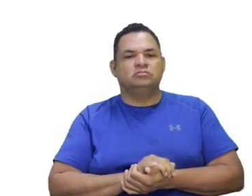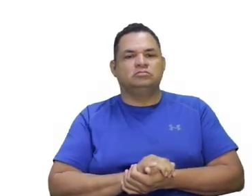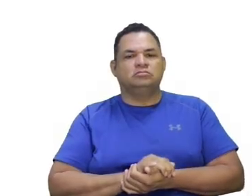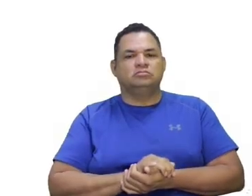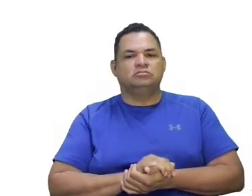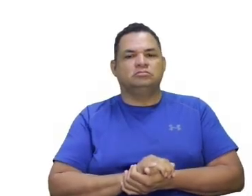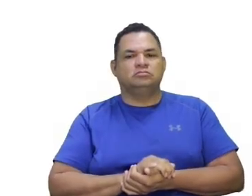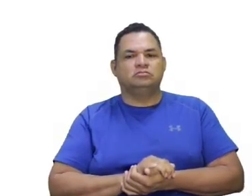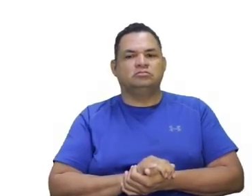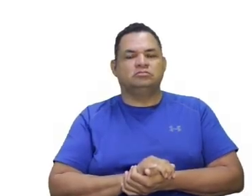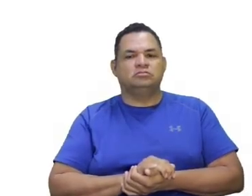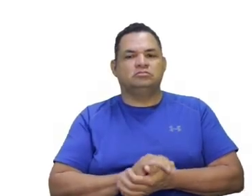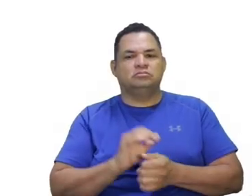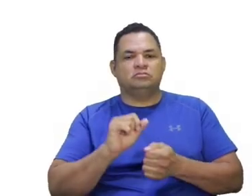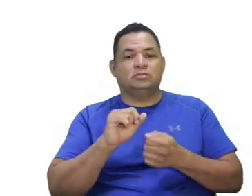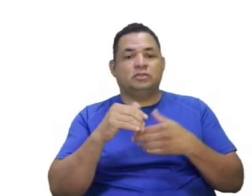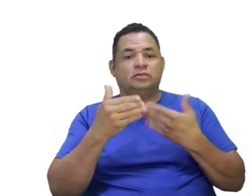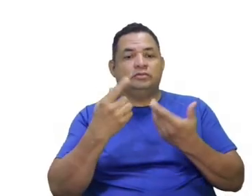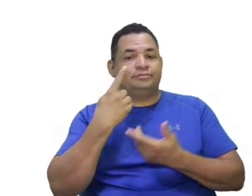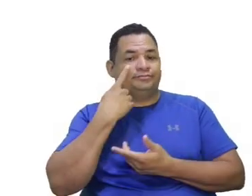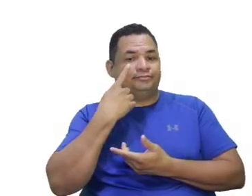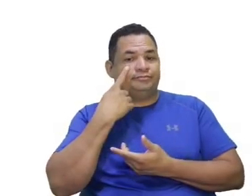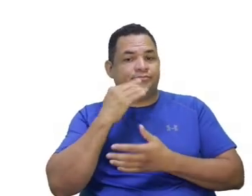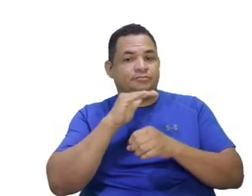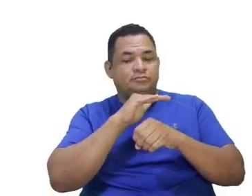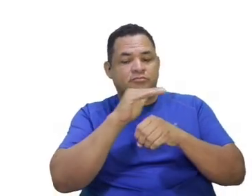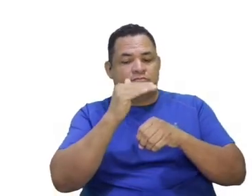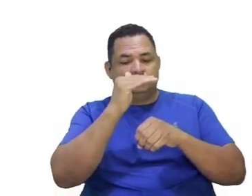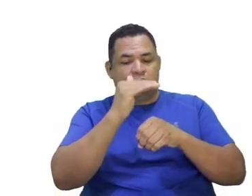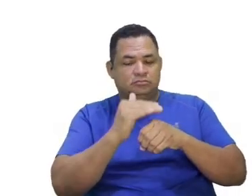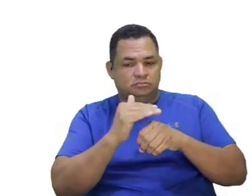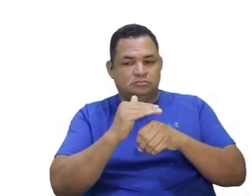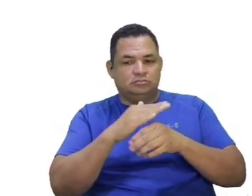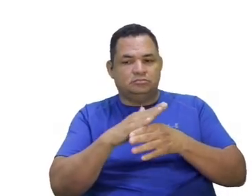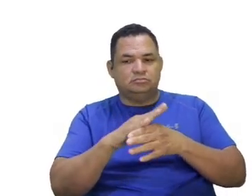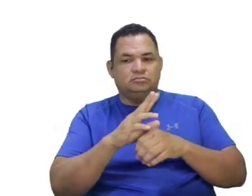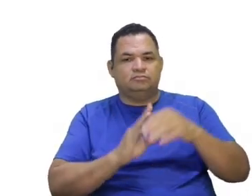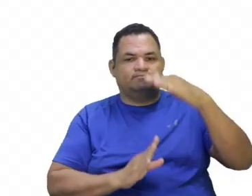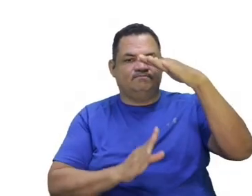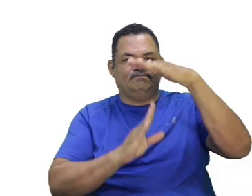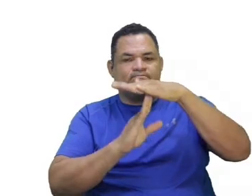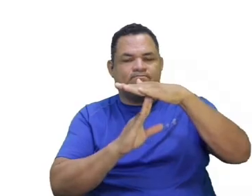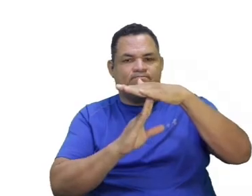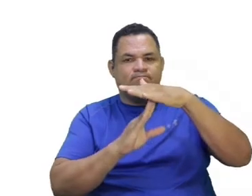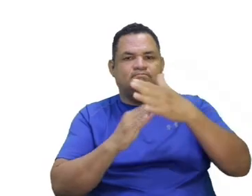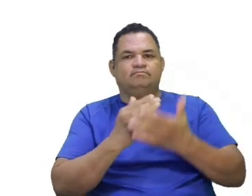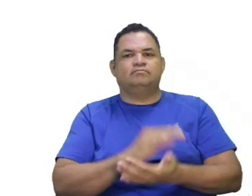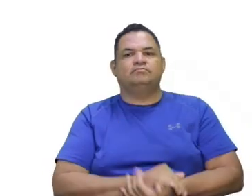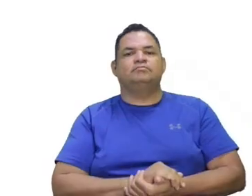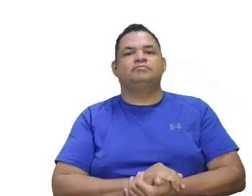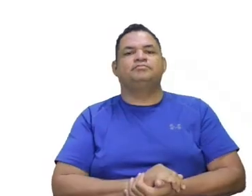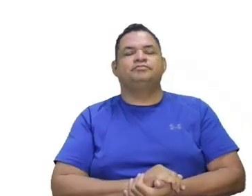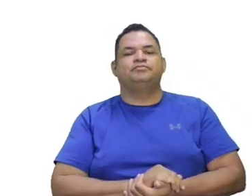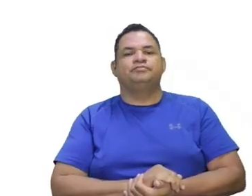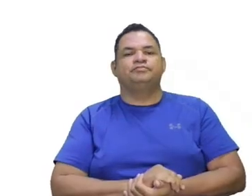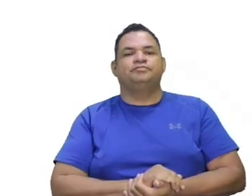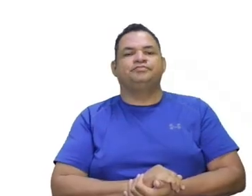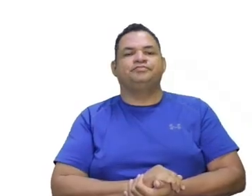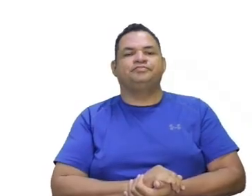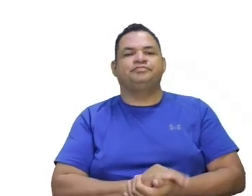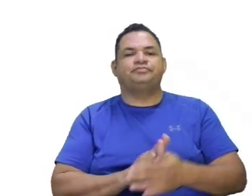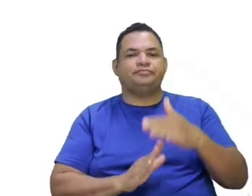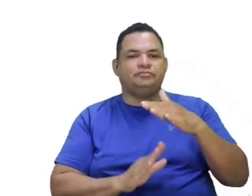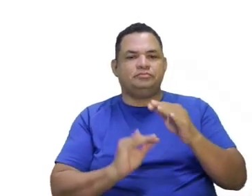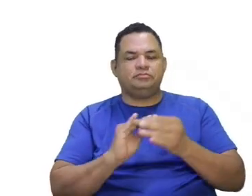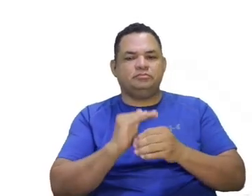neutro, vou ver qual é o subnível da camada de valência dele, e vai ser desse subnível